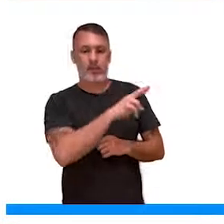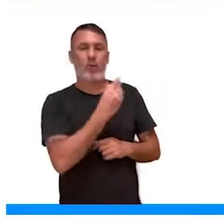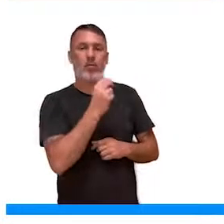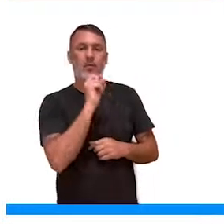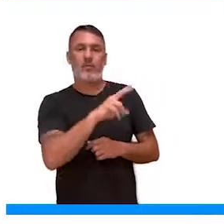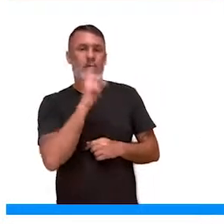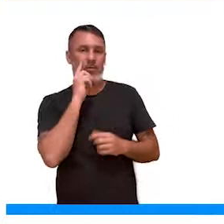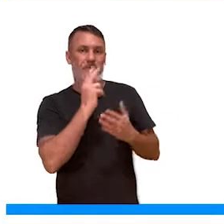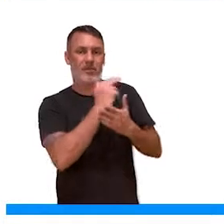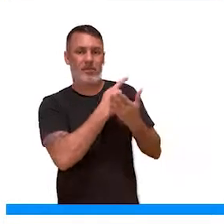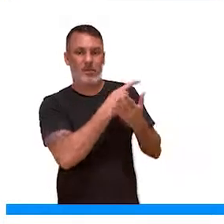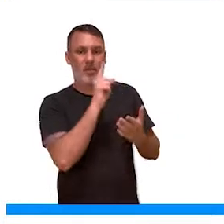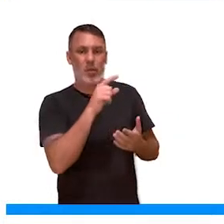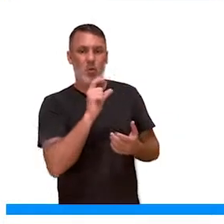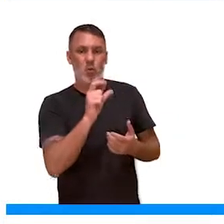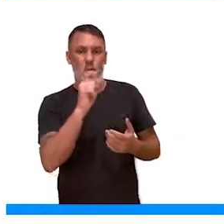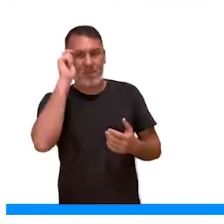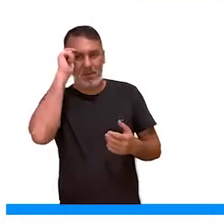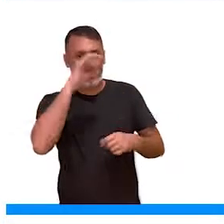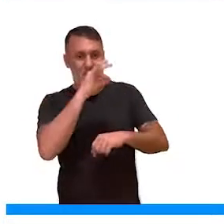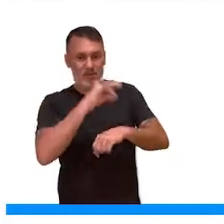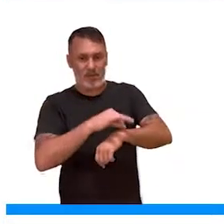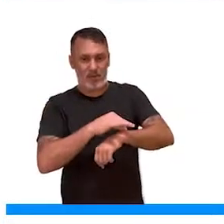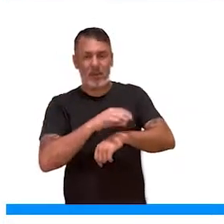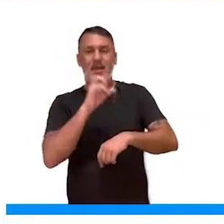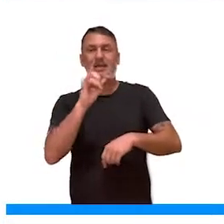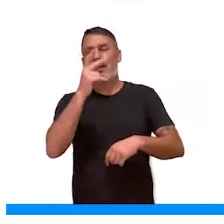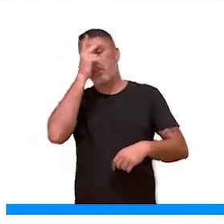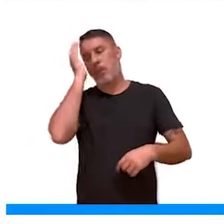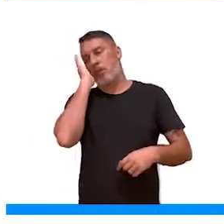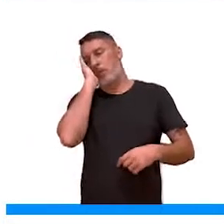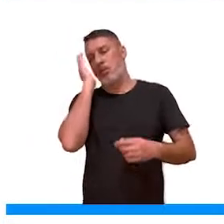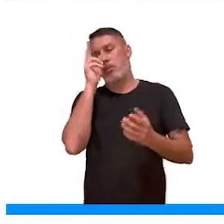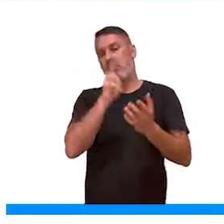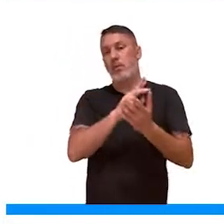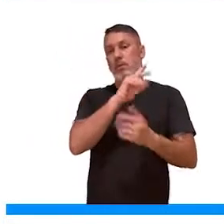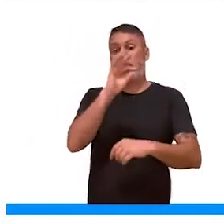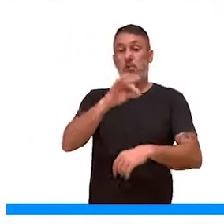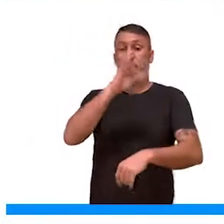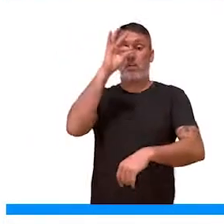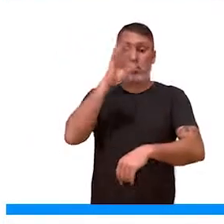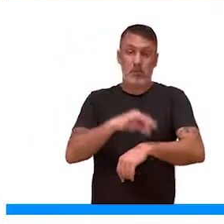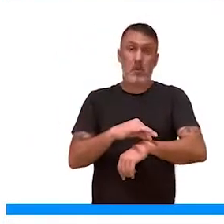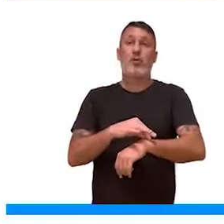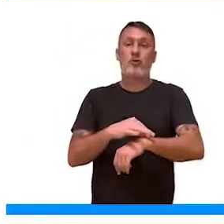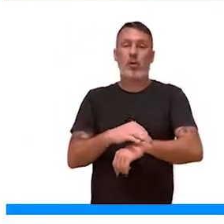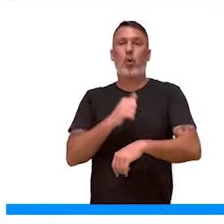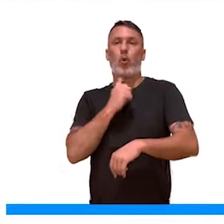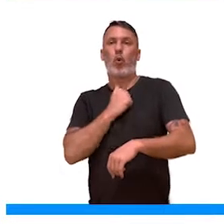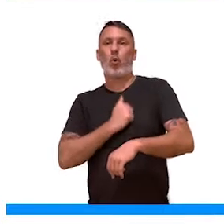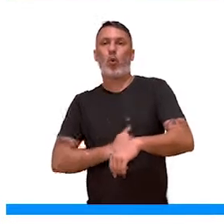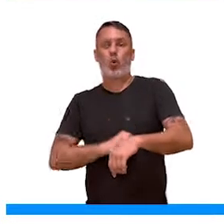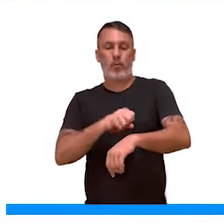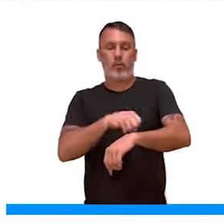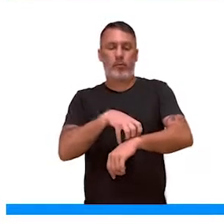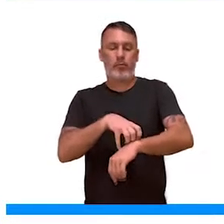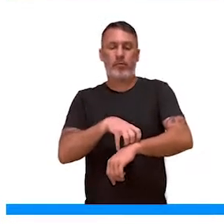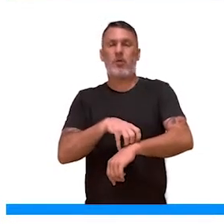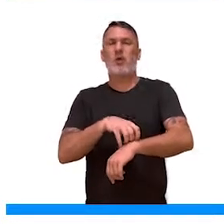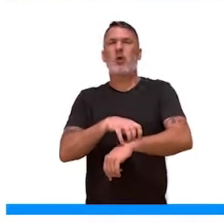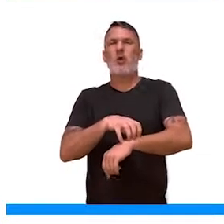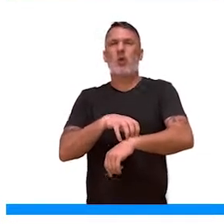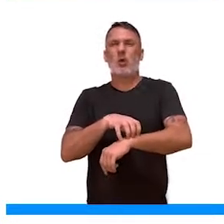Então, o barbeiro transmissor, que é o Triatoma infestans, né? Ele, ao picar uma pessoa, logo em seguida, ele